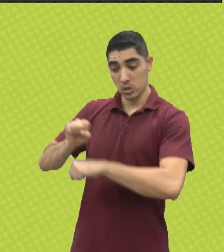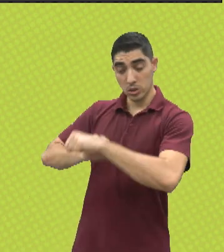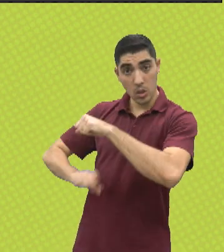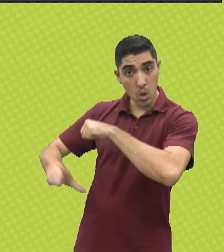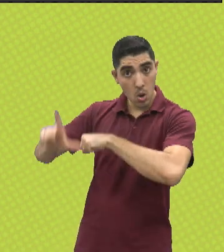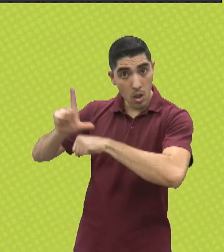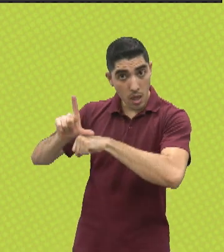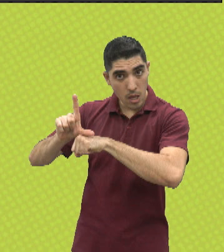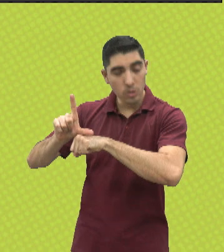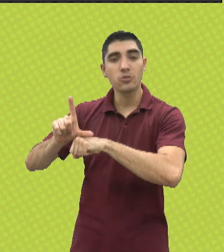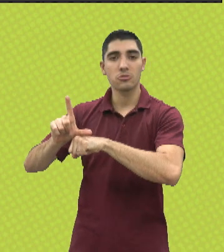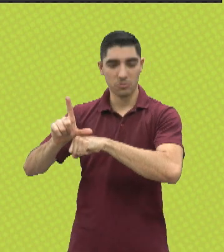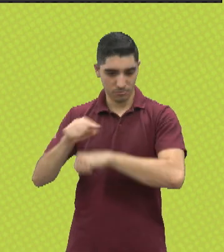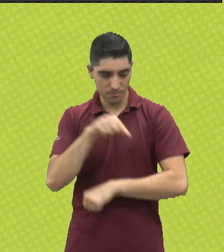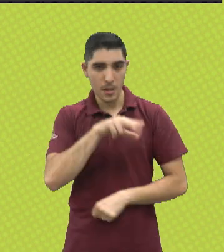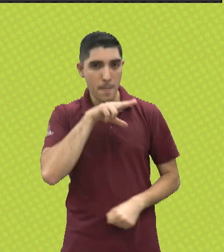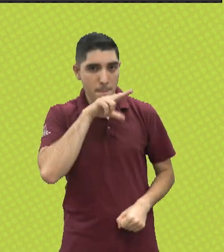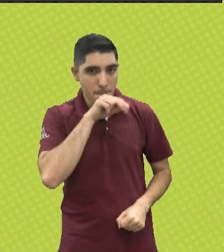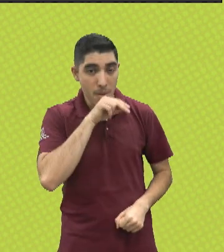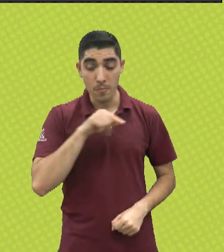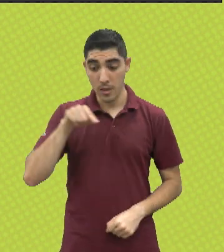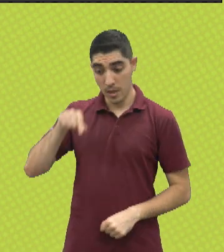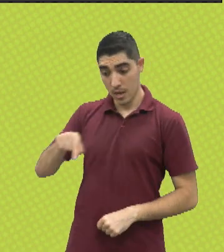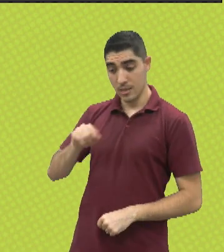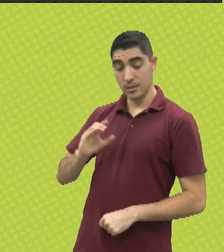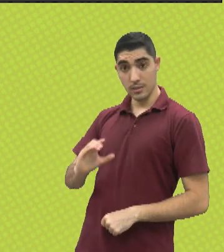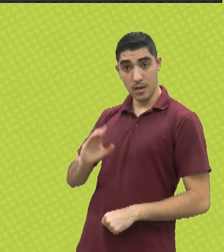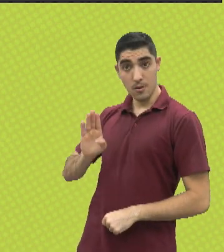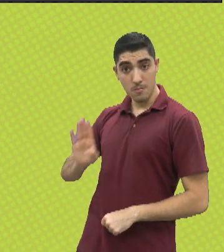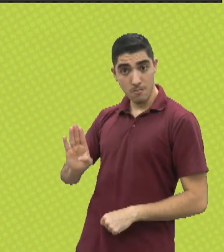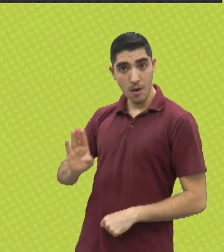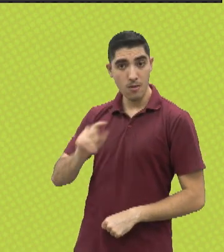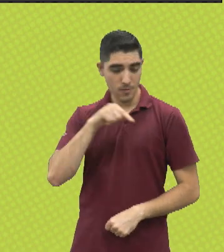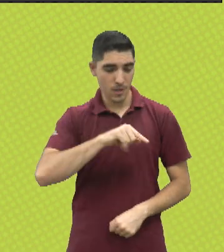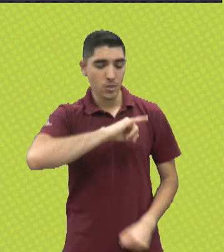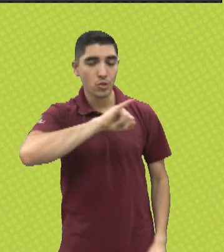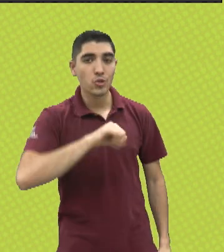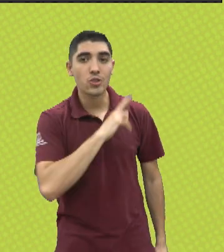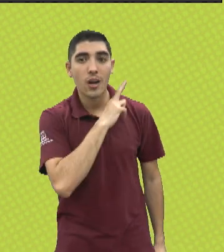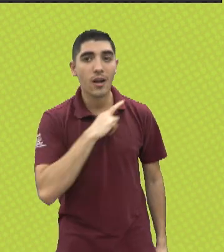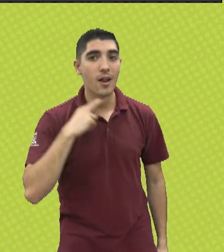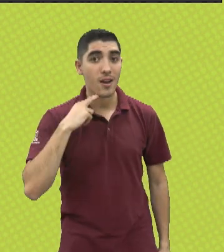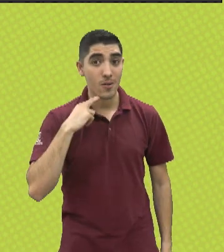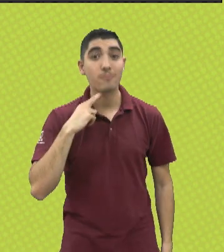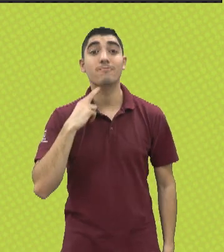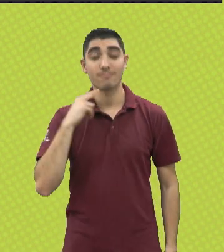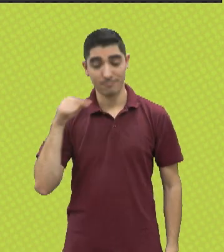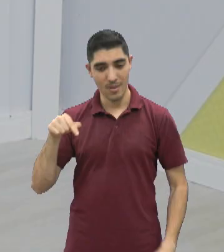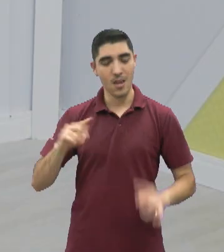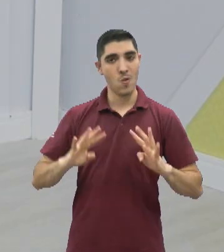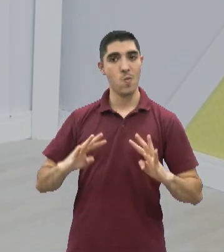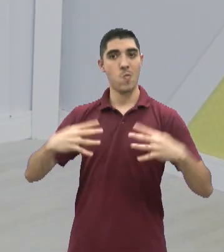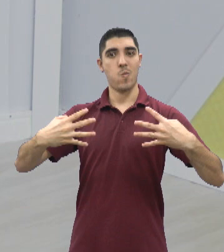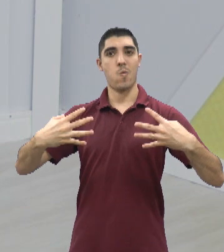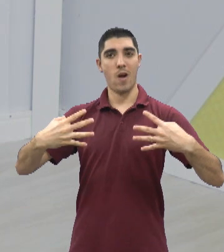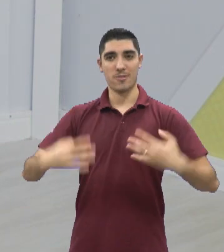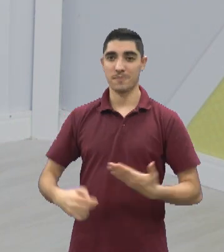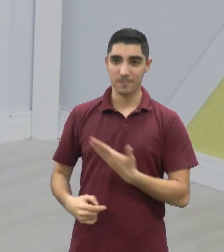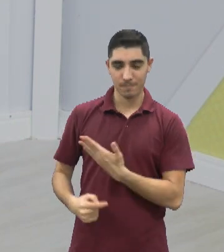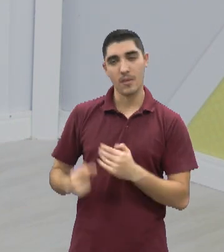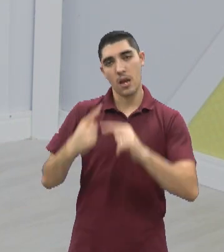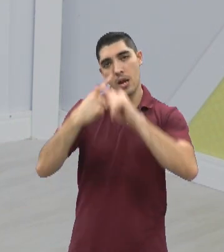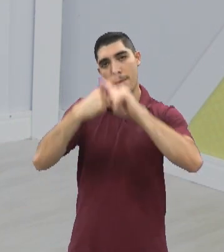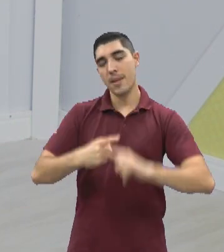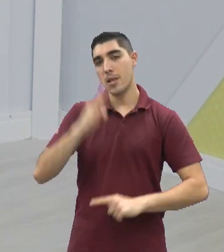circunstâncias, enfrenta o Pato e o Carlos Barbosa recebendo o Jaraguá. Esses serão os confrontos de quartas de final da Liga Nacional